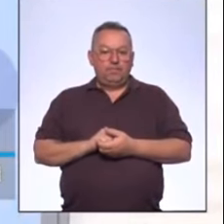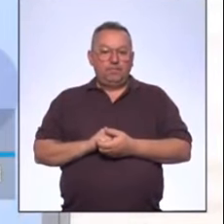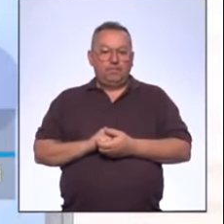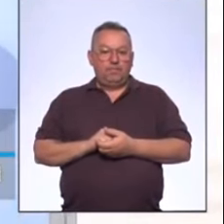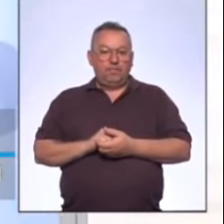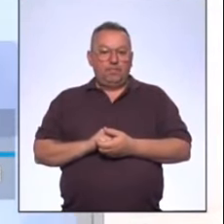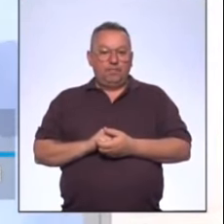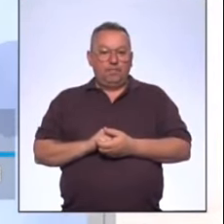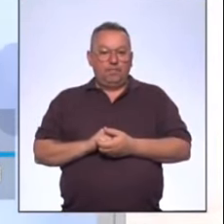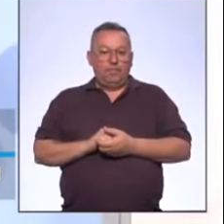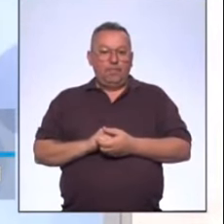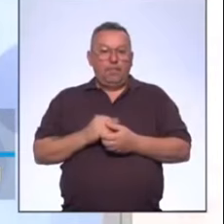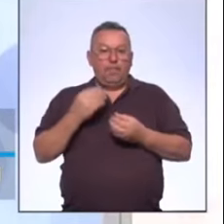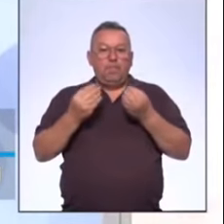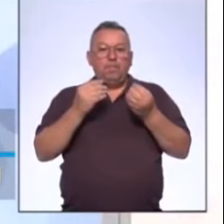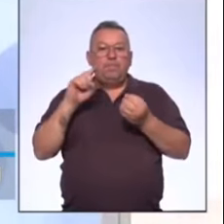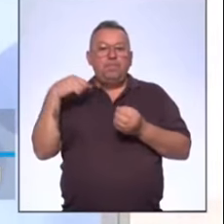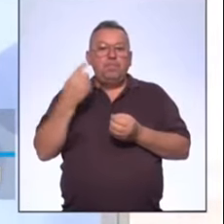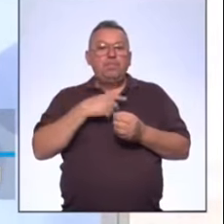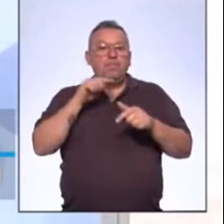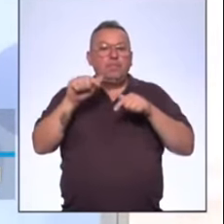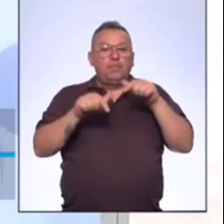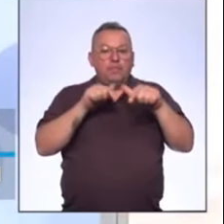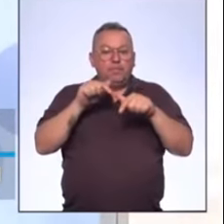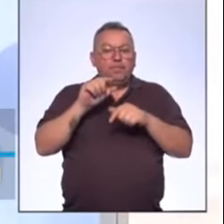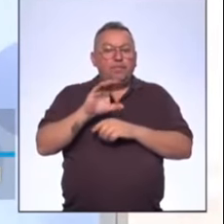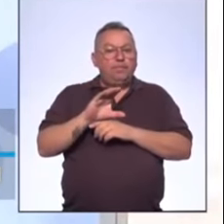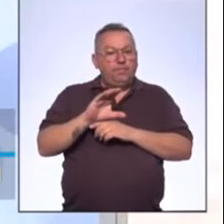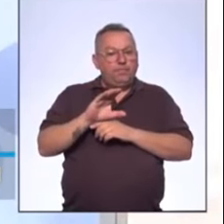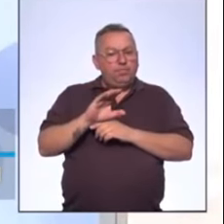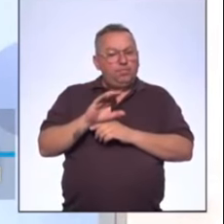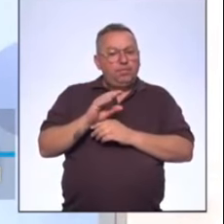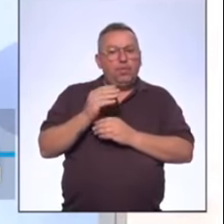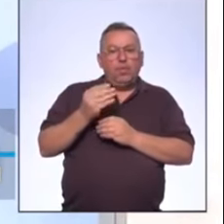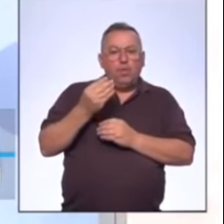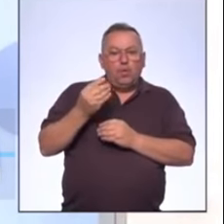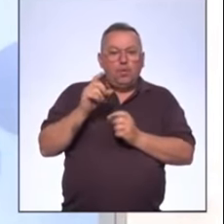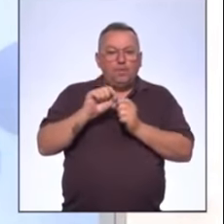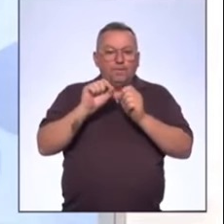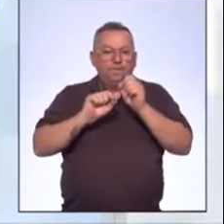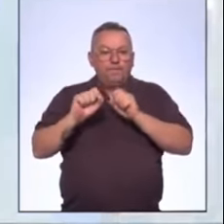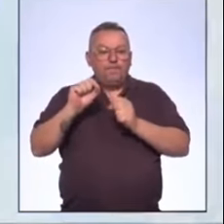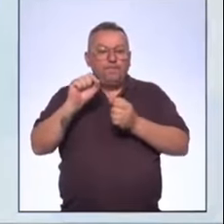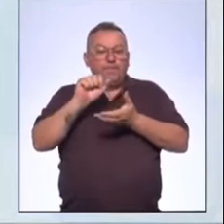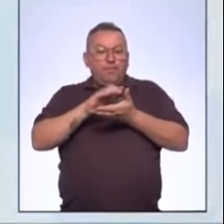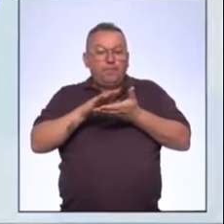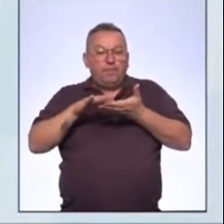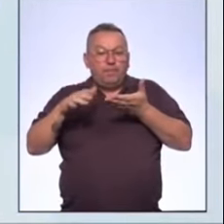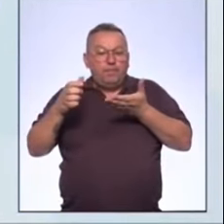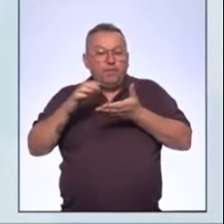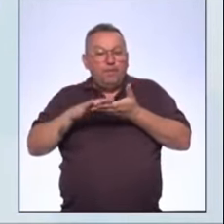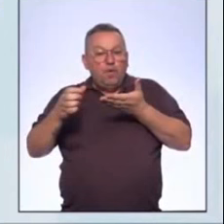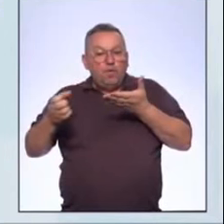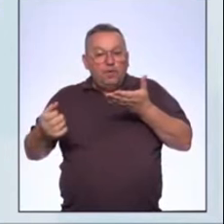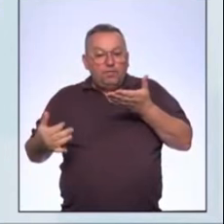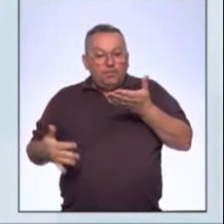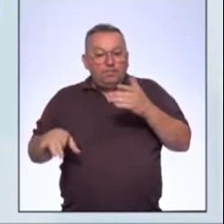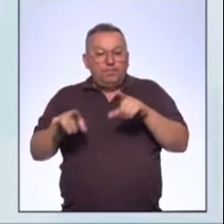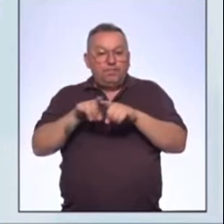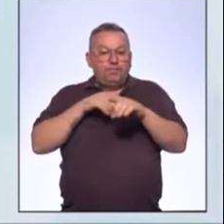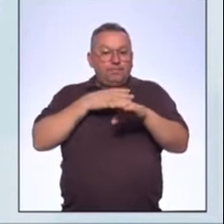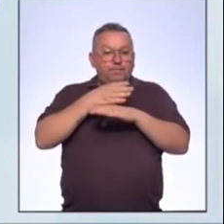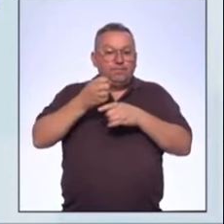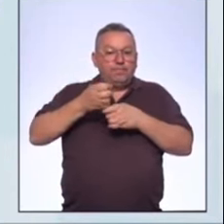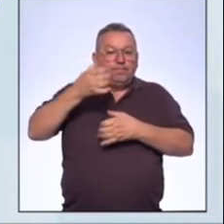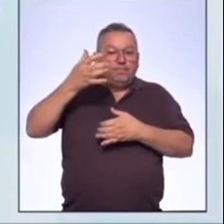Muito bem, como que nós vamos trabalhar isso? Então tá aí, ó, a gente vai fazer algumas tarefas, né? Vai interagir no